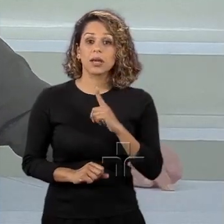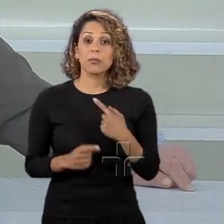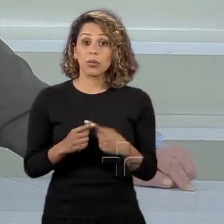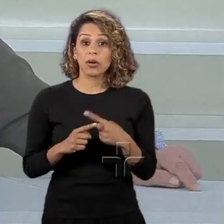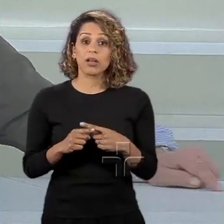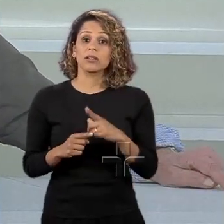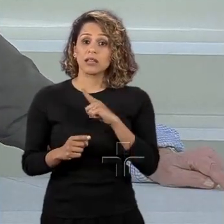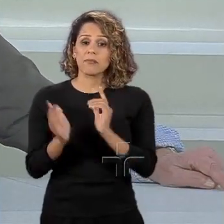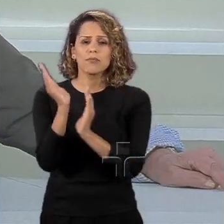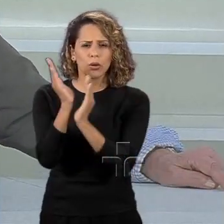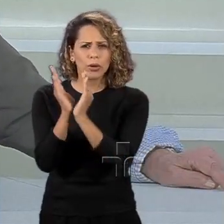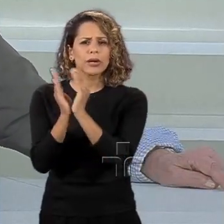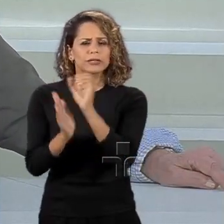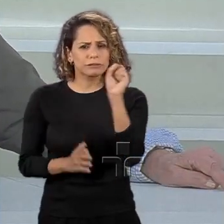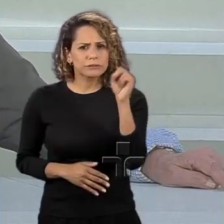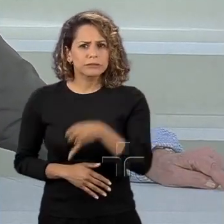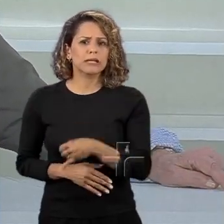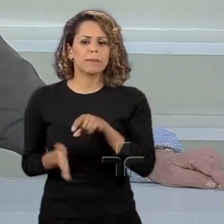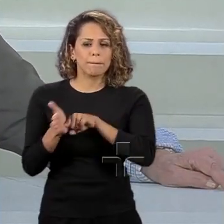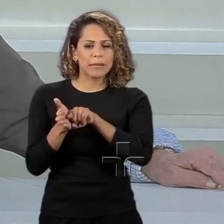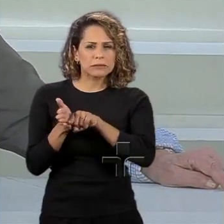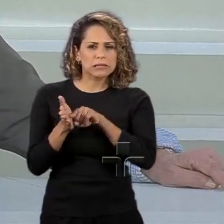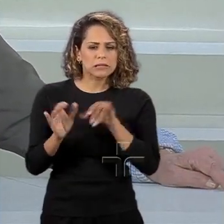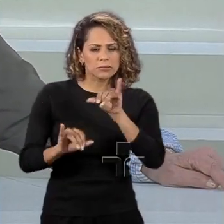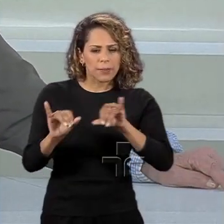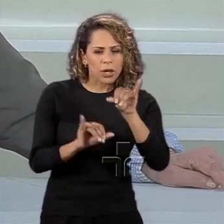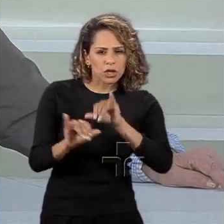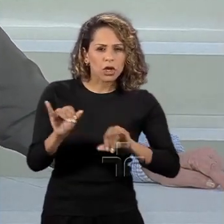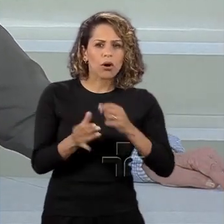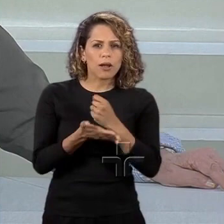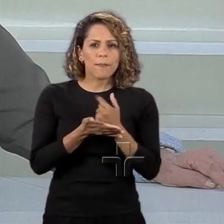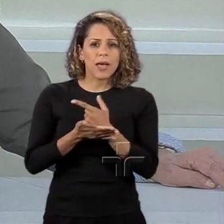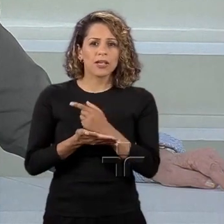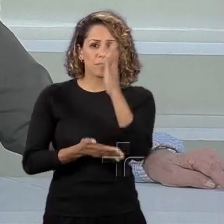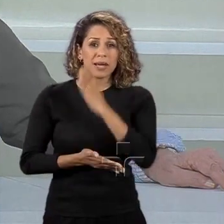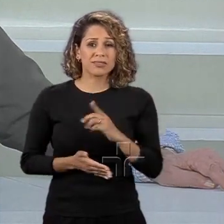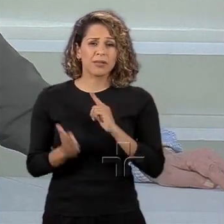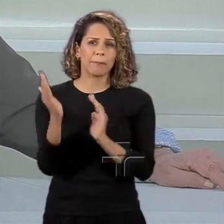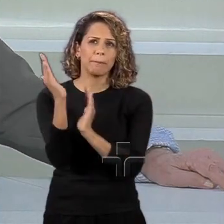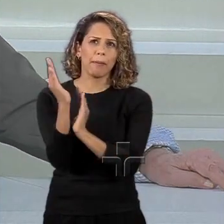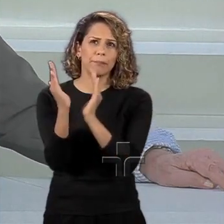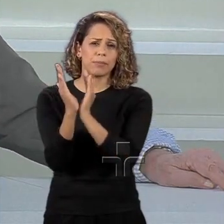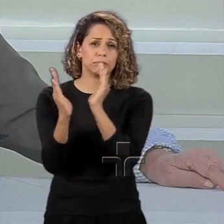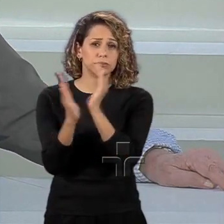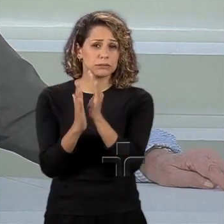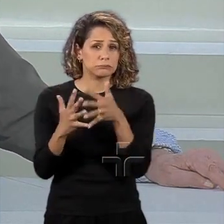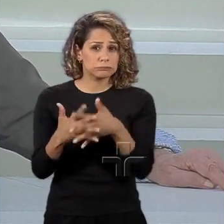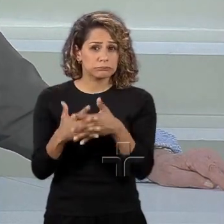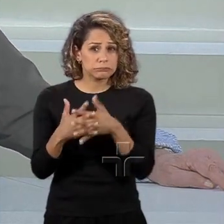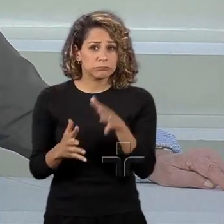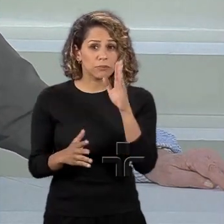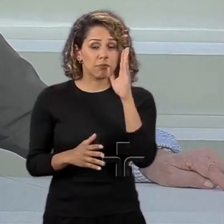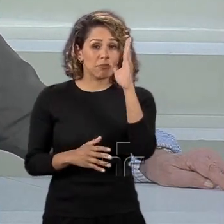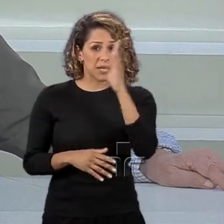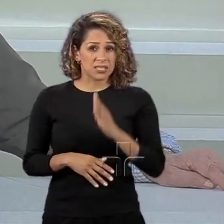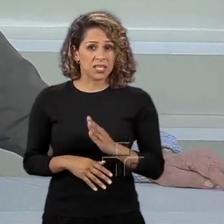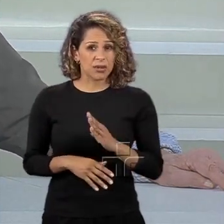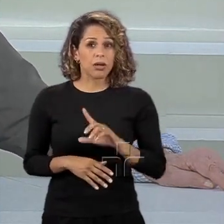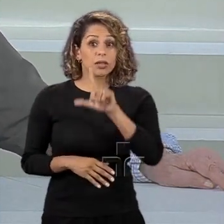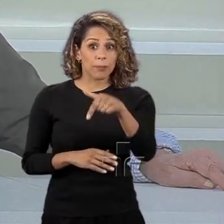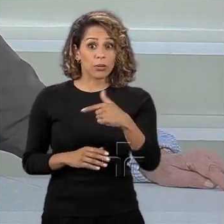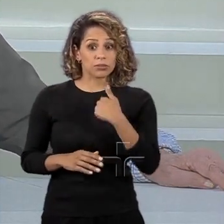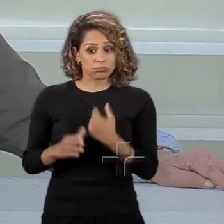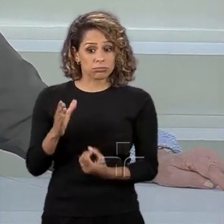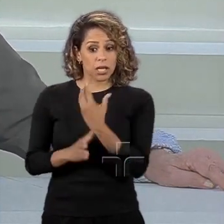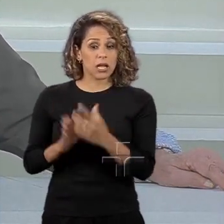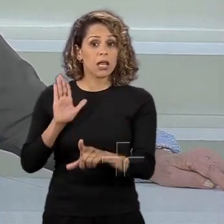Brasil é 1 ano, 1 ano e meio, às vezes até mais do que isso. Depois que eu entrei com a lei, eles começaram a agilizar. Tudo para atrapalhar o